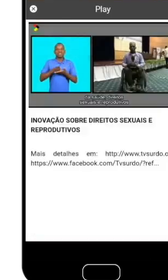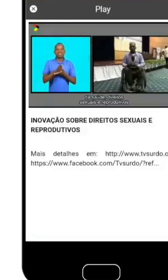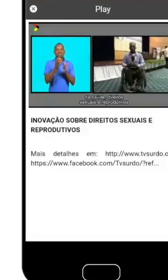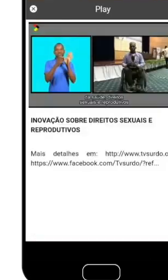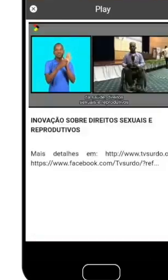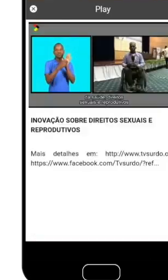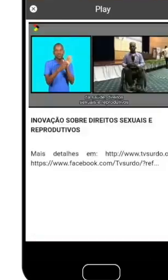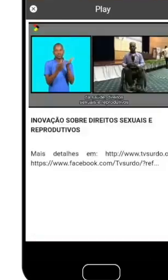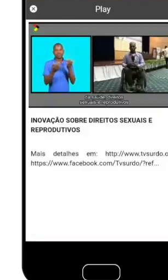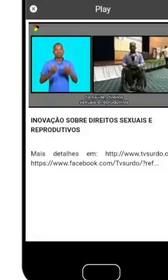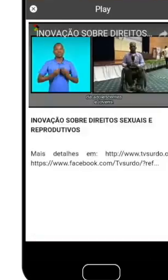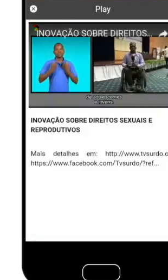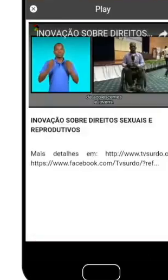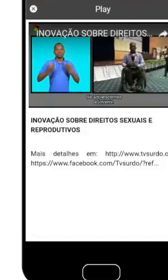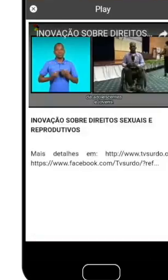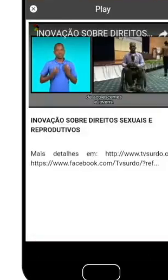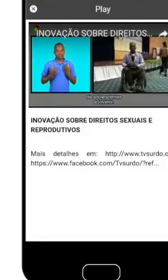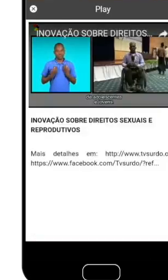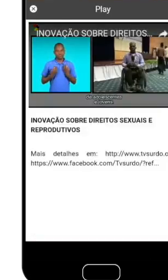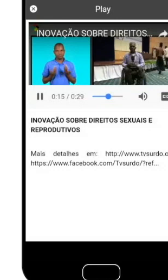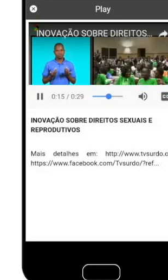É fácil de usá-lo.